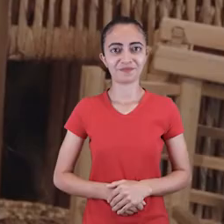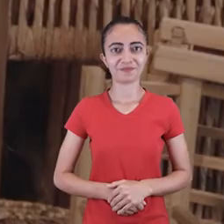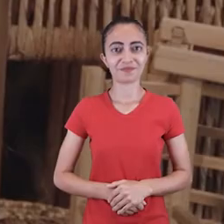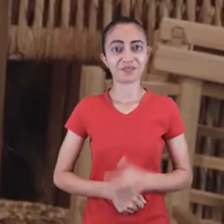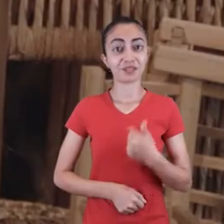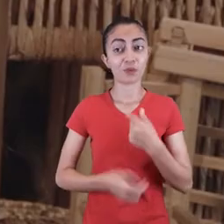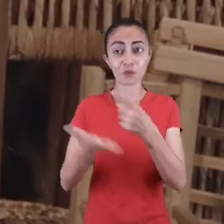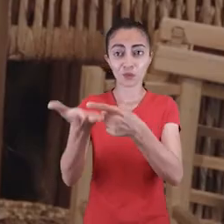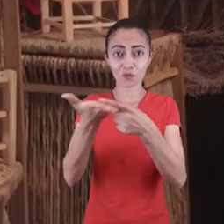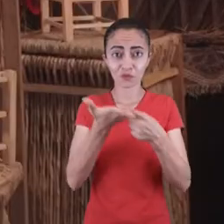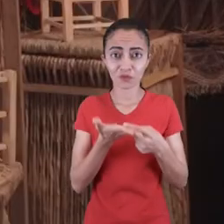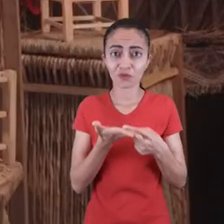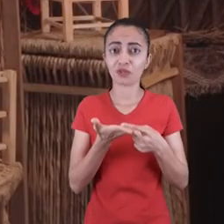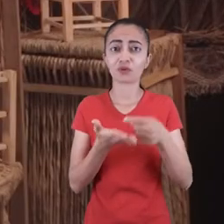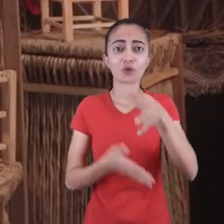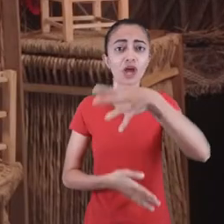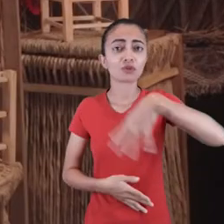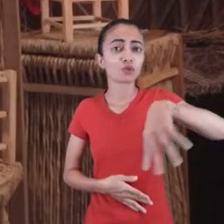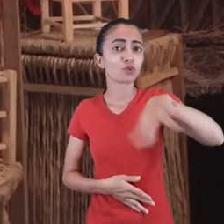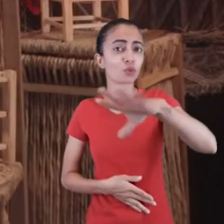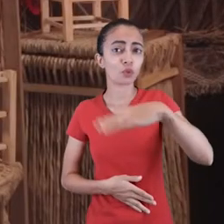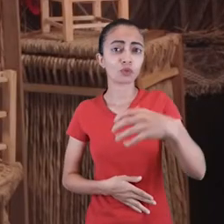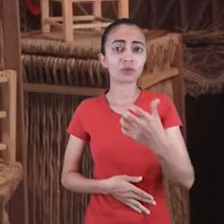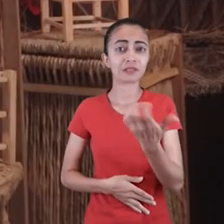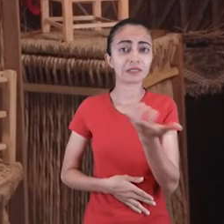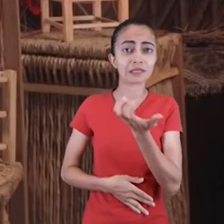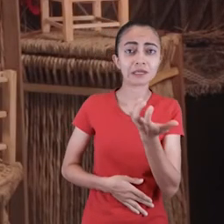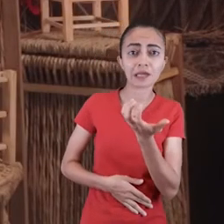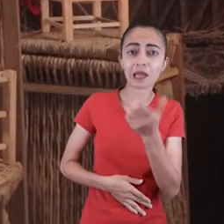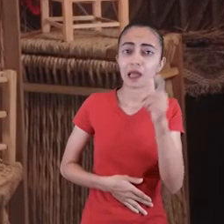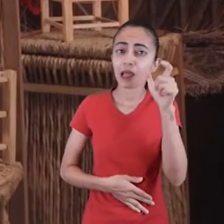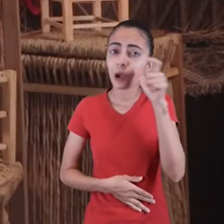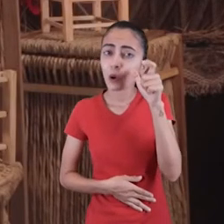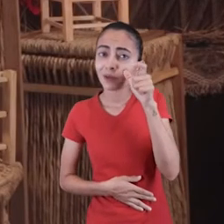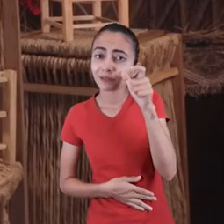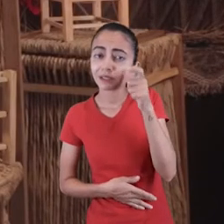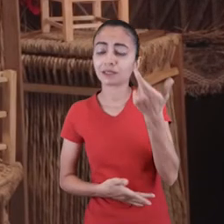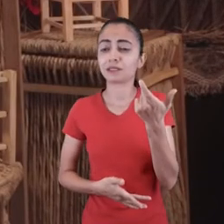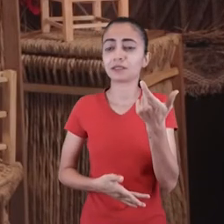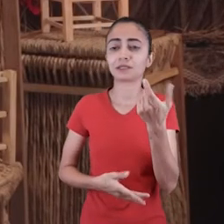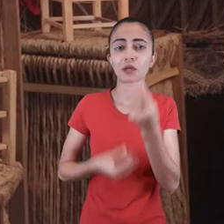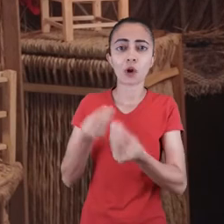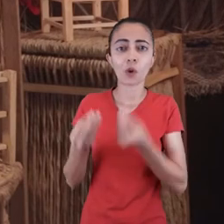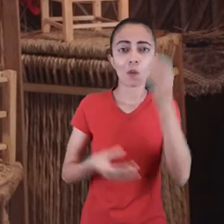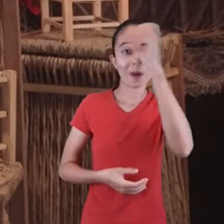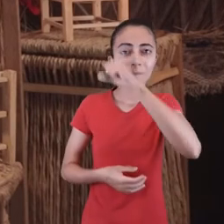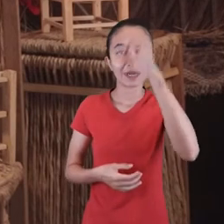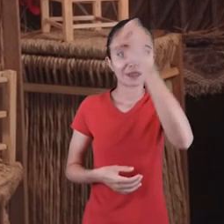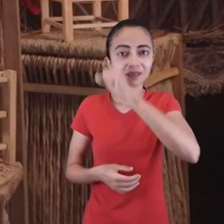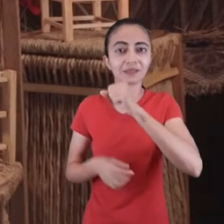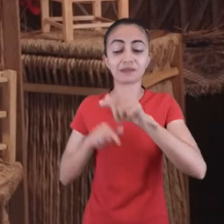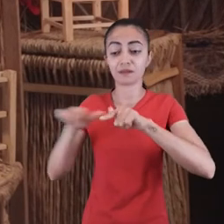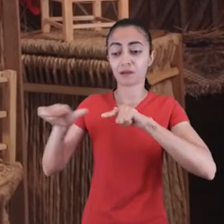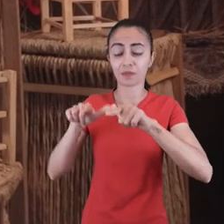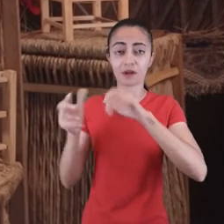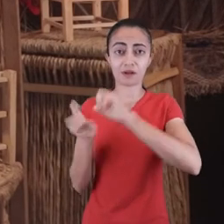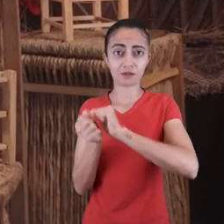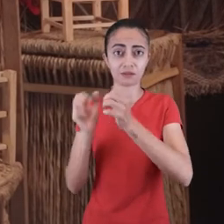eu faço um convite para todos que se interessar, aprender a trabalhar com